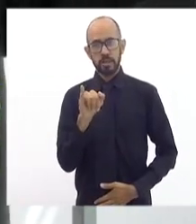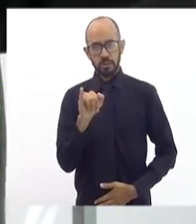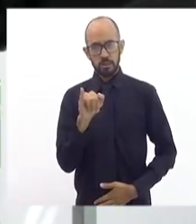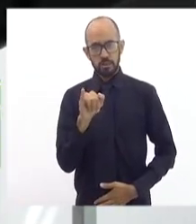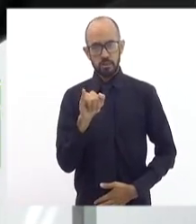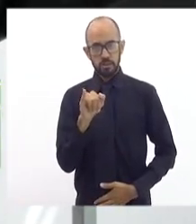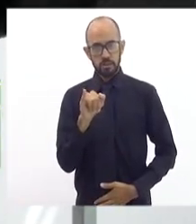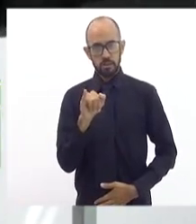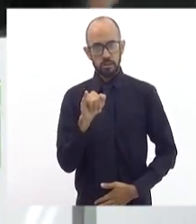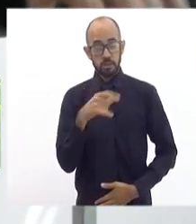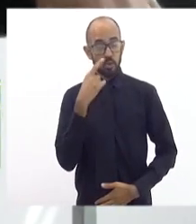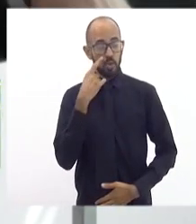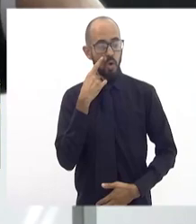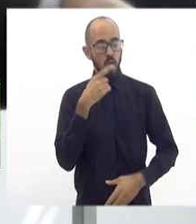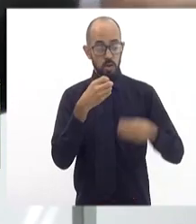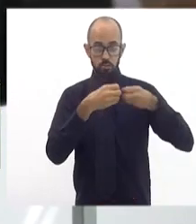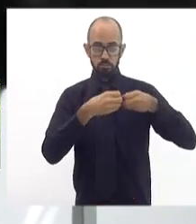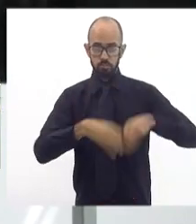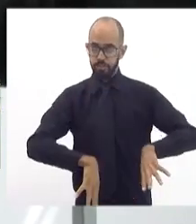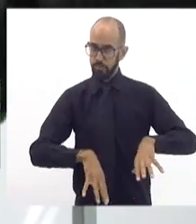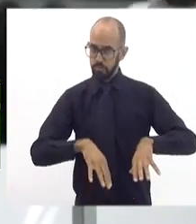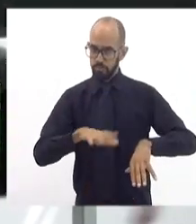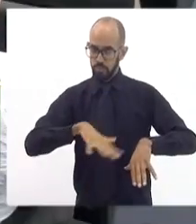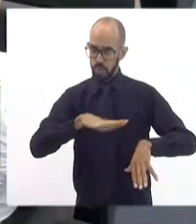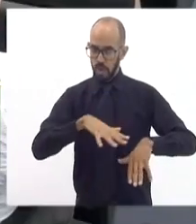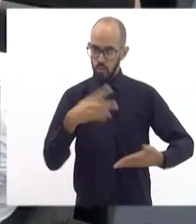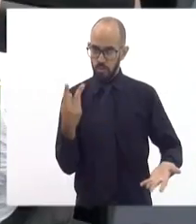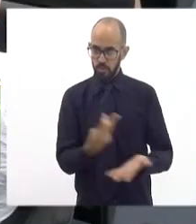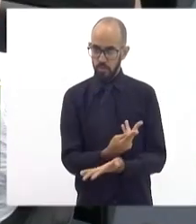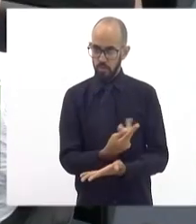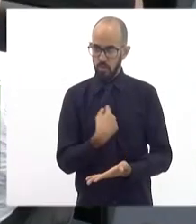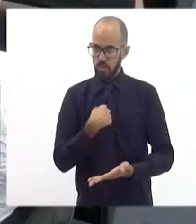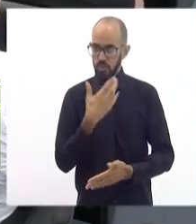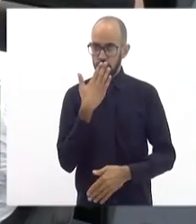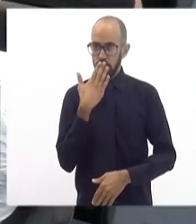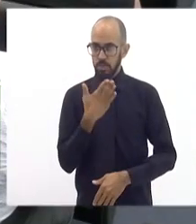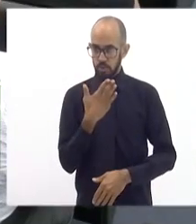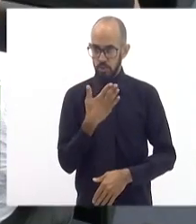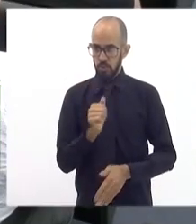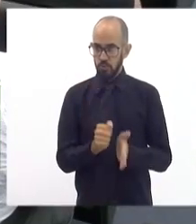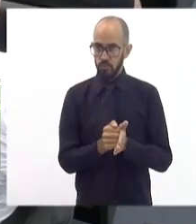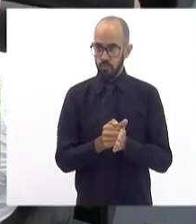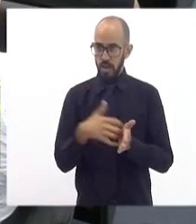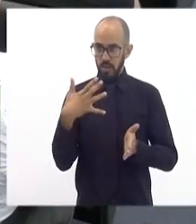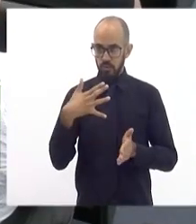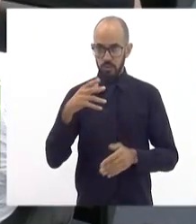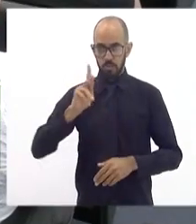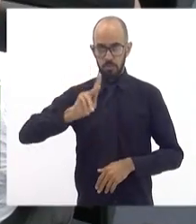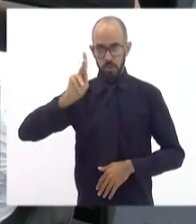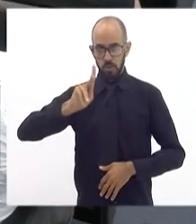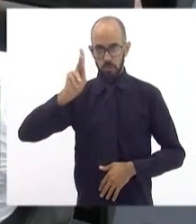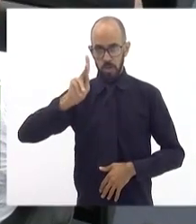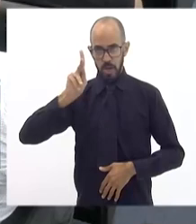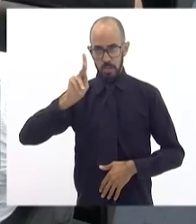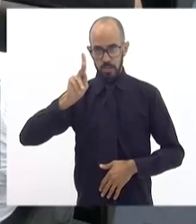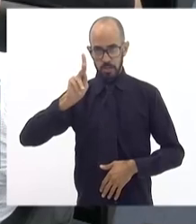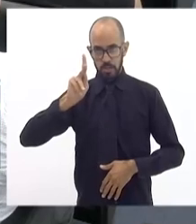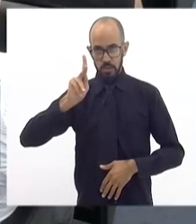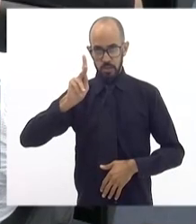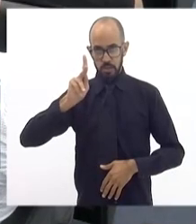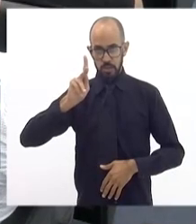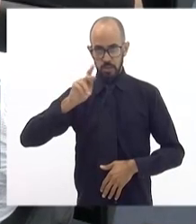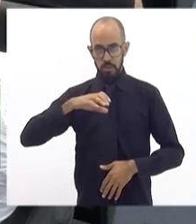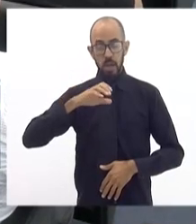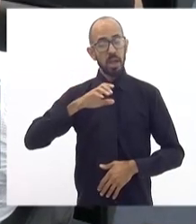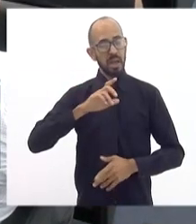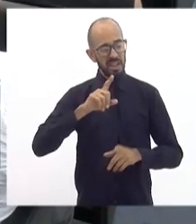escolhido sem nenhum estudo eu já recusei tempo diversas vezes a Petrobras os mesmos de